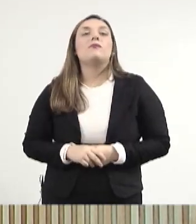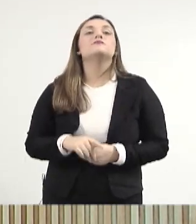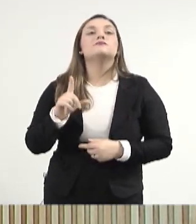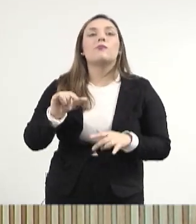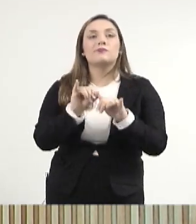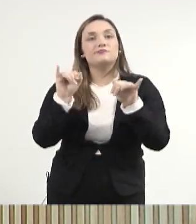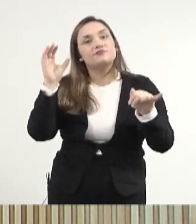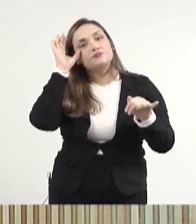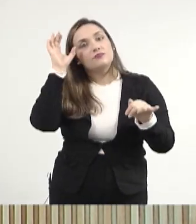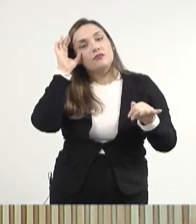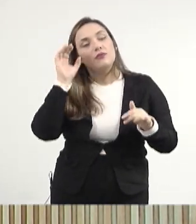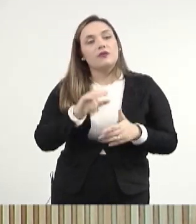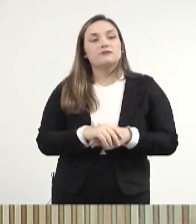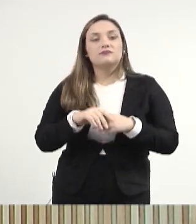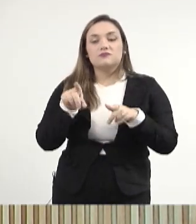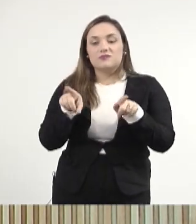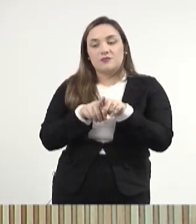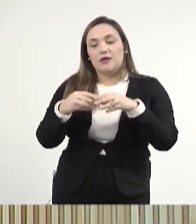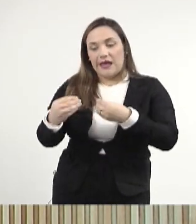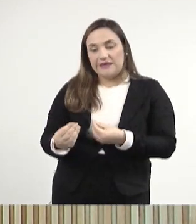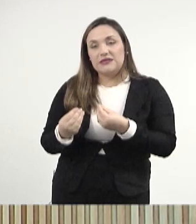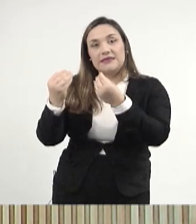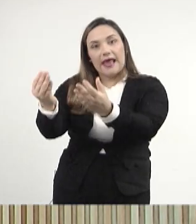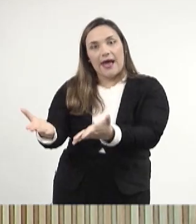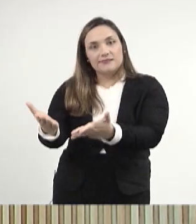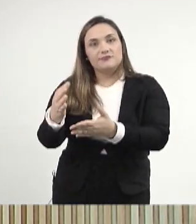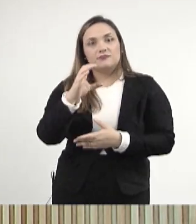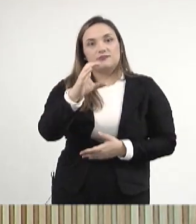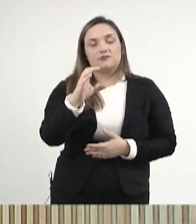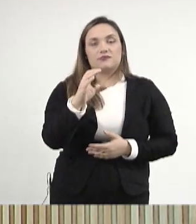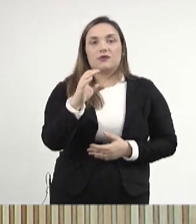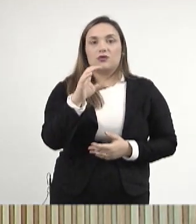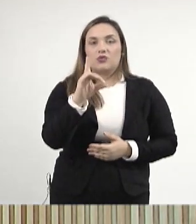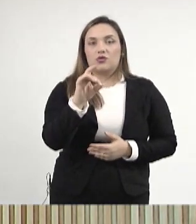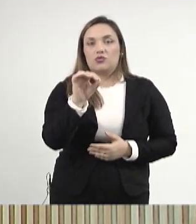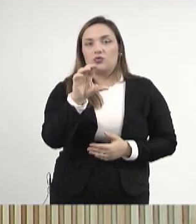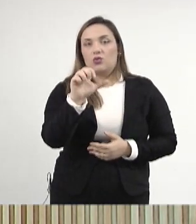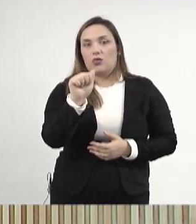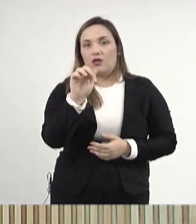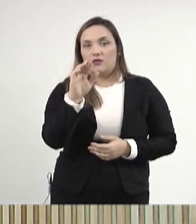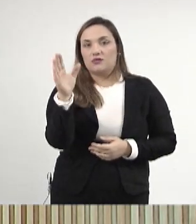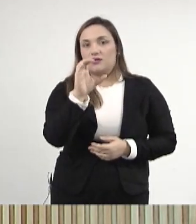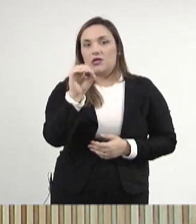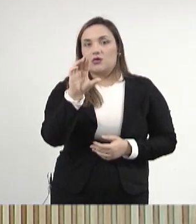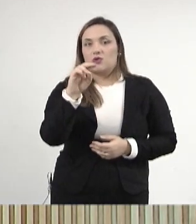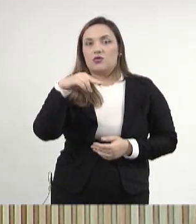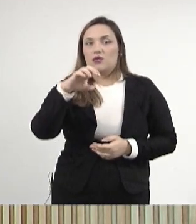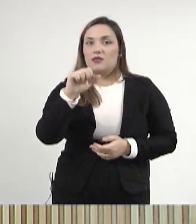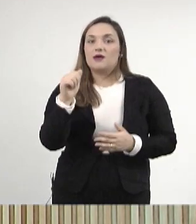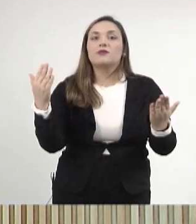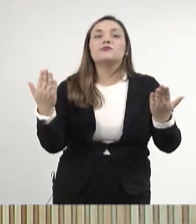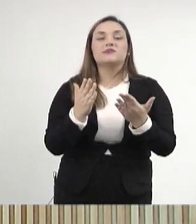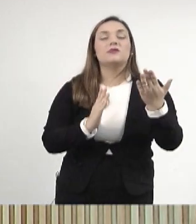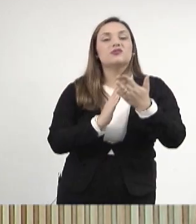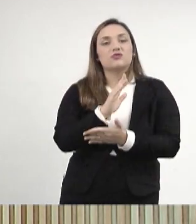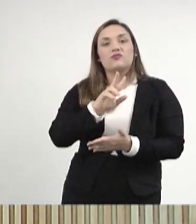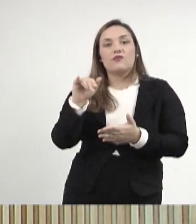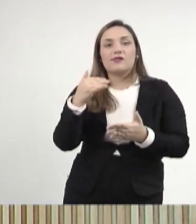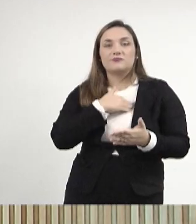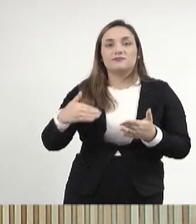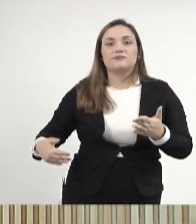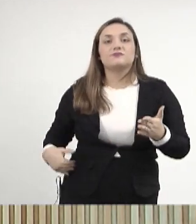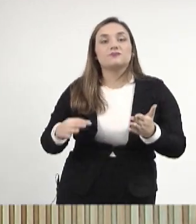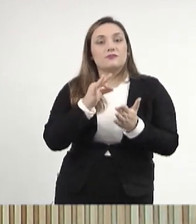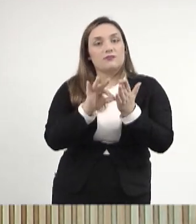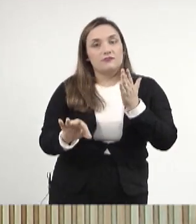também vem incentivar a doação de córneas. Matéria, então, aprovada em redação final, vai para a sanção do Poder